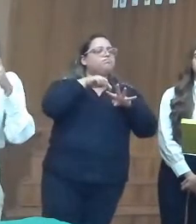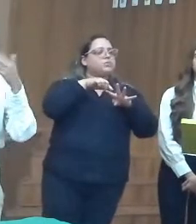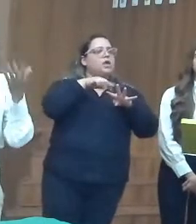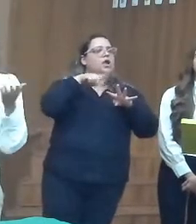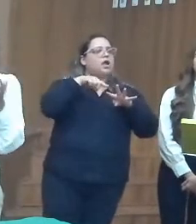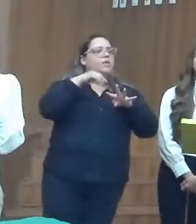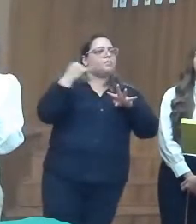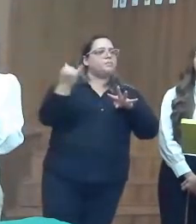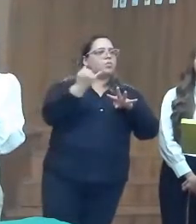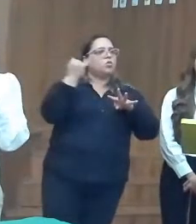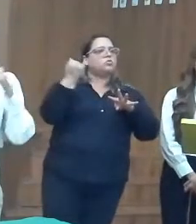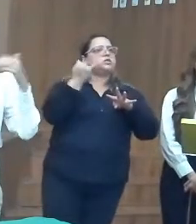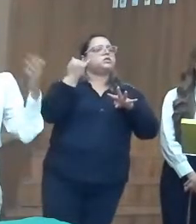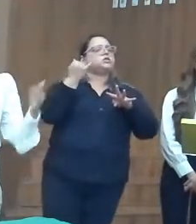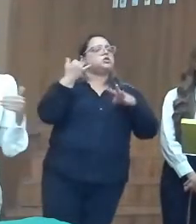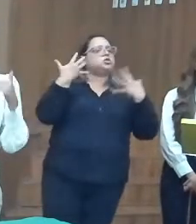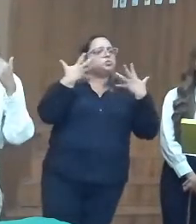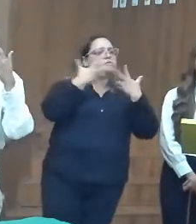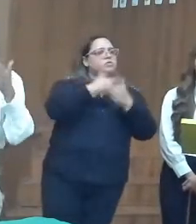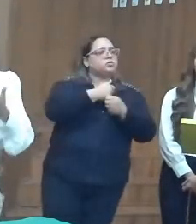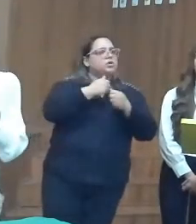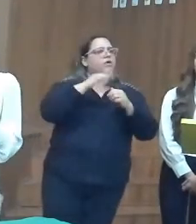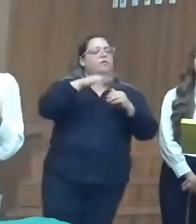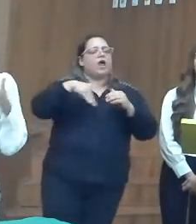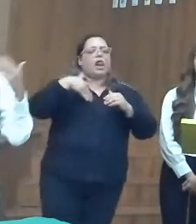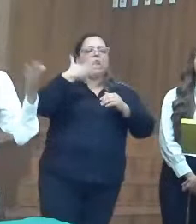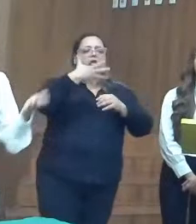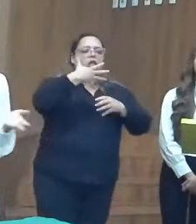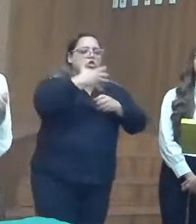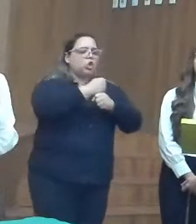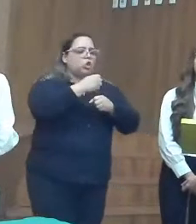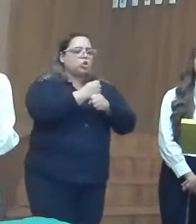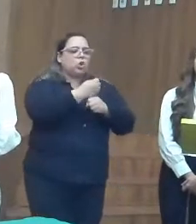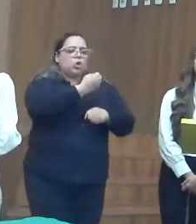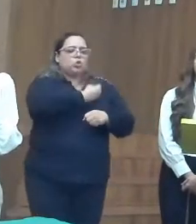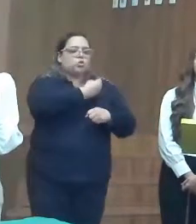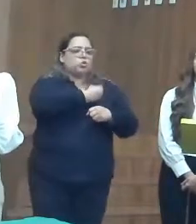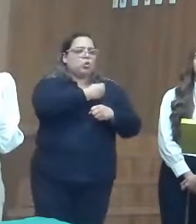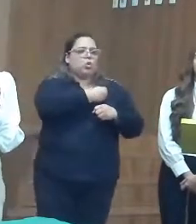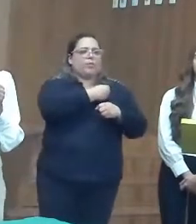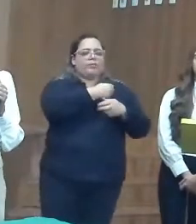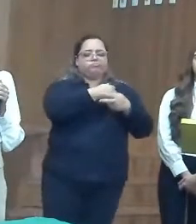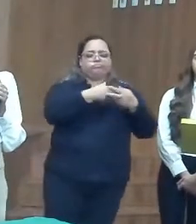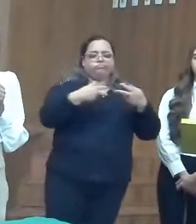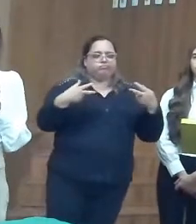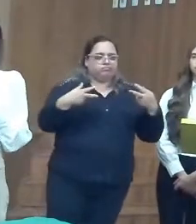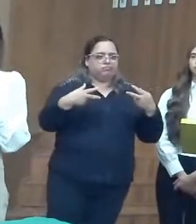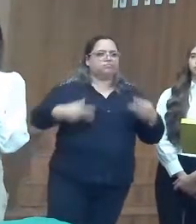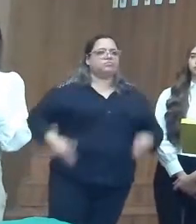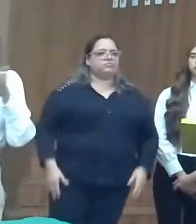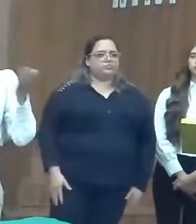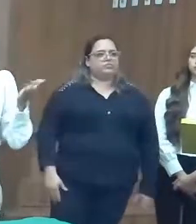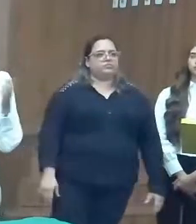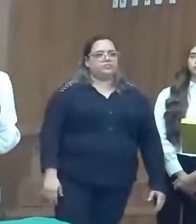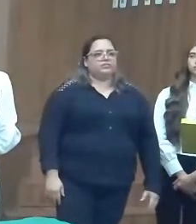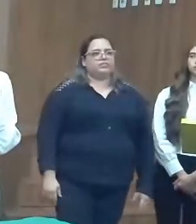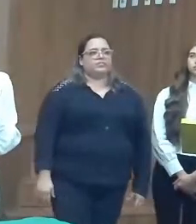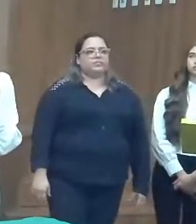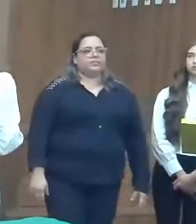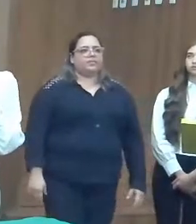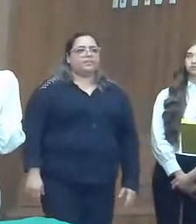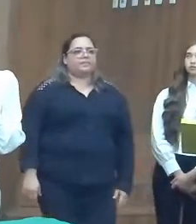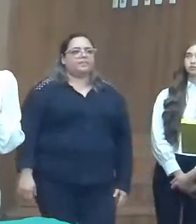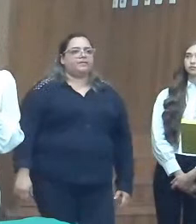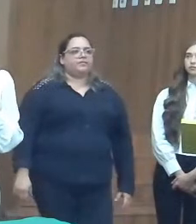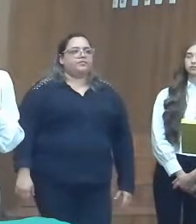e ela vai bem mais além do que as equações, do que as fórmulas, os teoremas que a gente estuda. E, diante